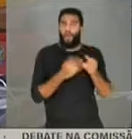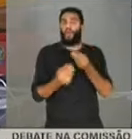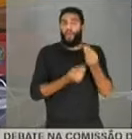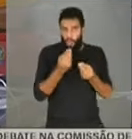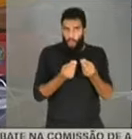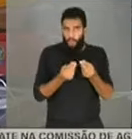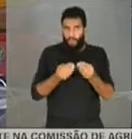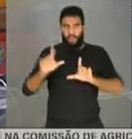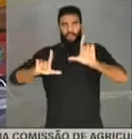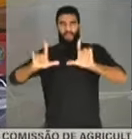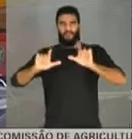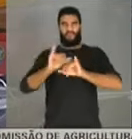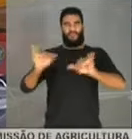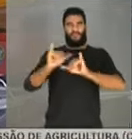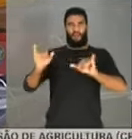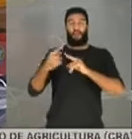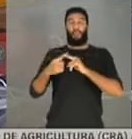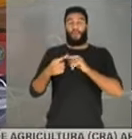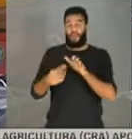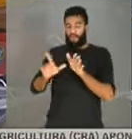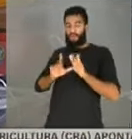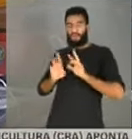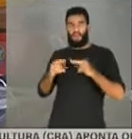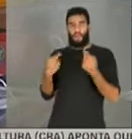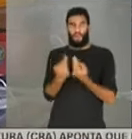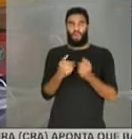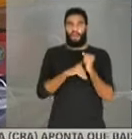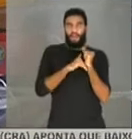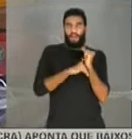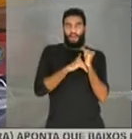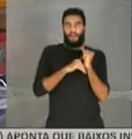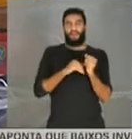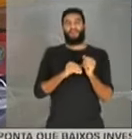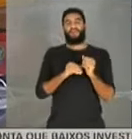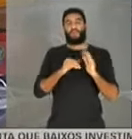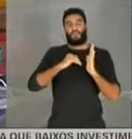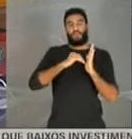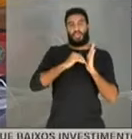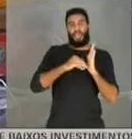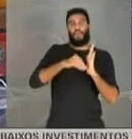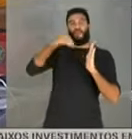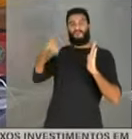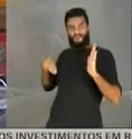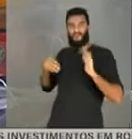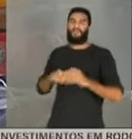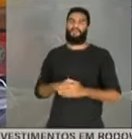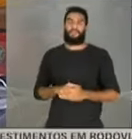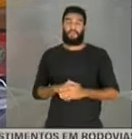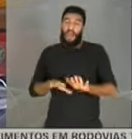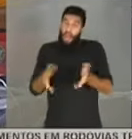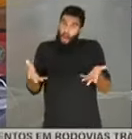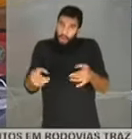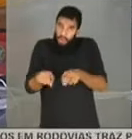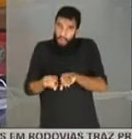imprensa, depois de reuniões secretas fora do Senado. E agora também pela